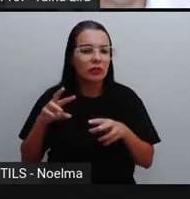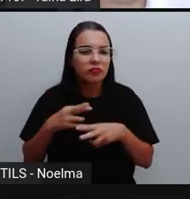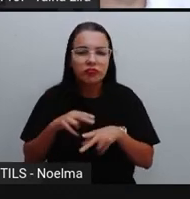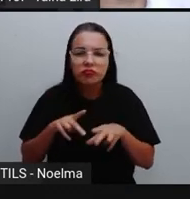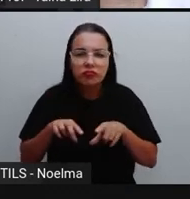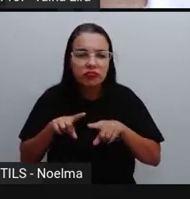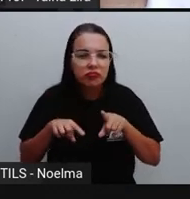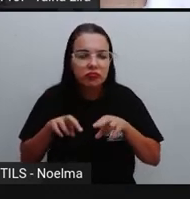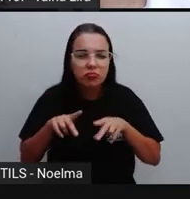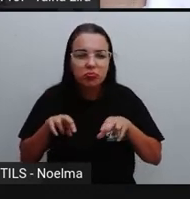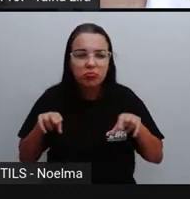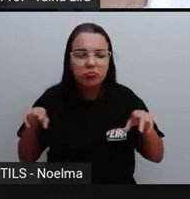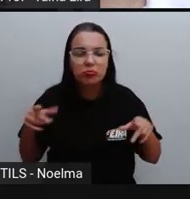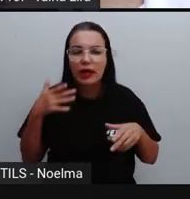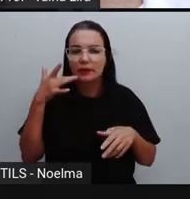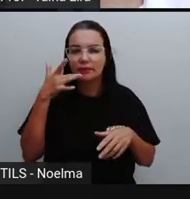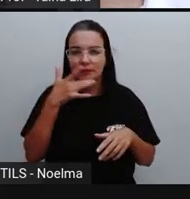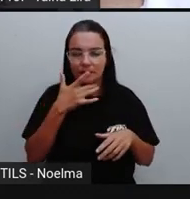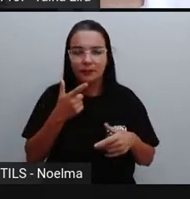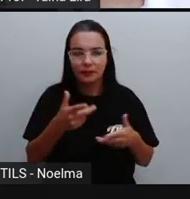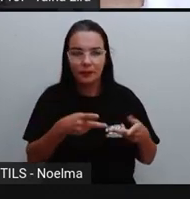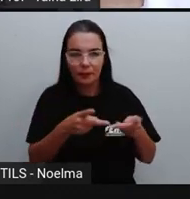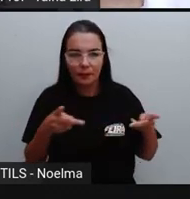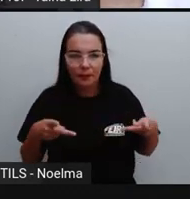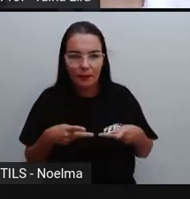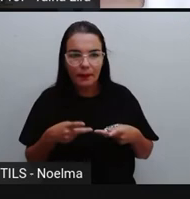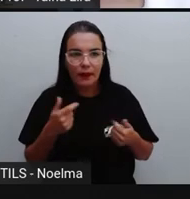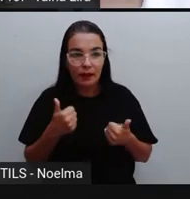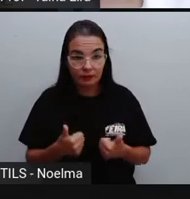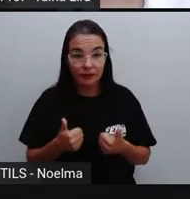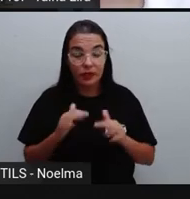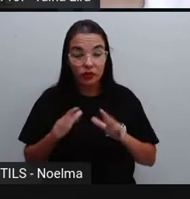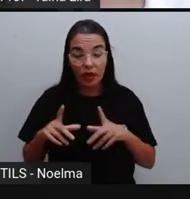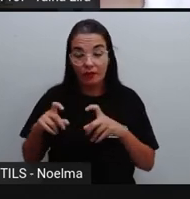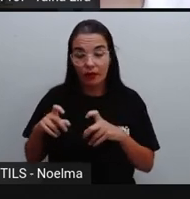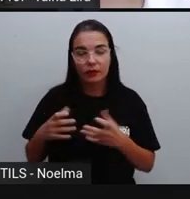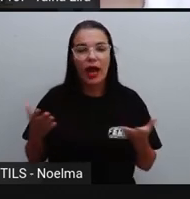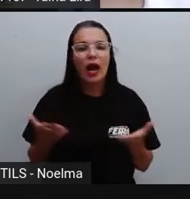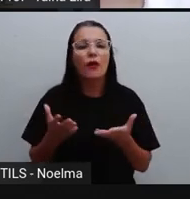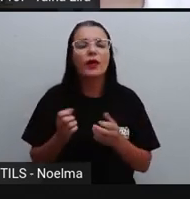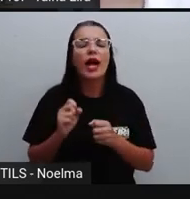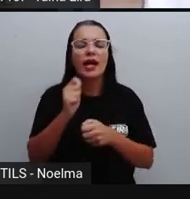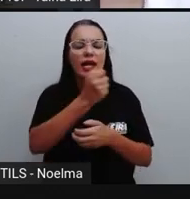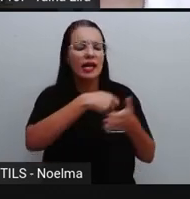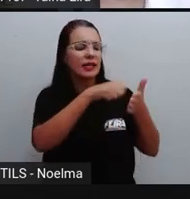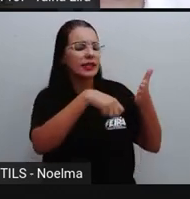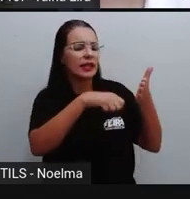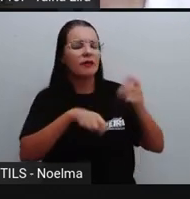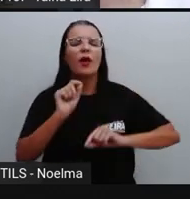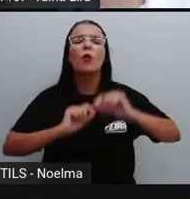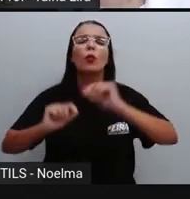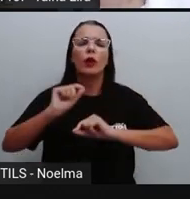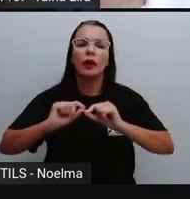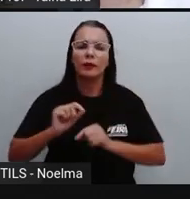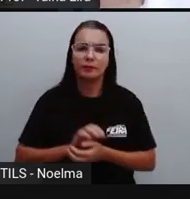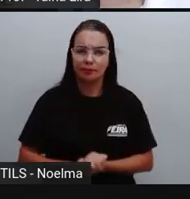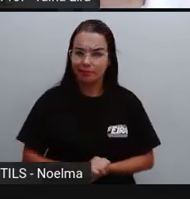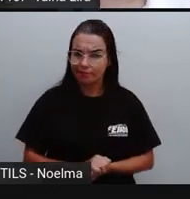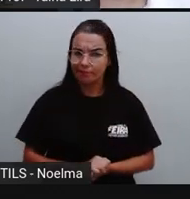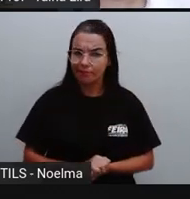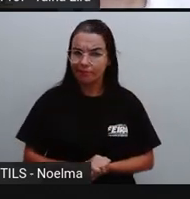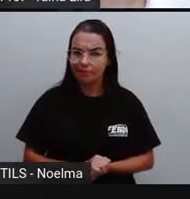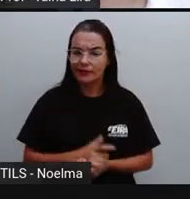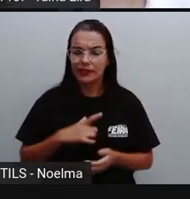coisas saudáveis aí nesse prato. Então, a gente já conseguiu a ilustração. E o que é que a gente pode escrever, Pró, nesse cartaz para